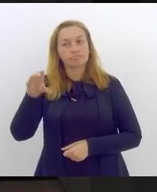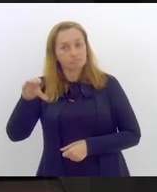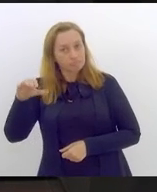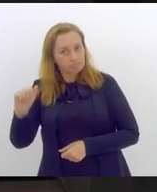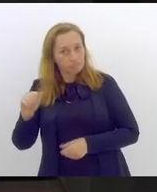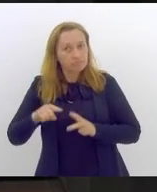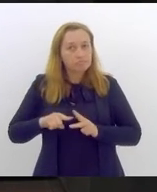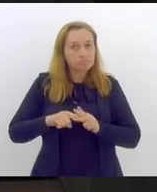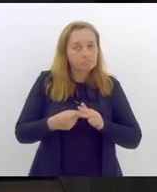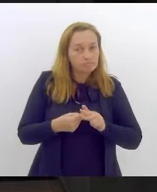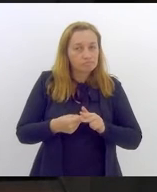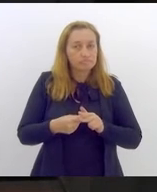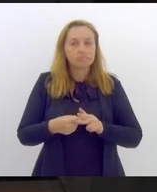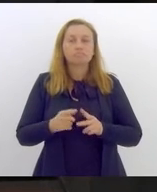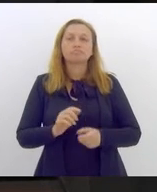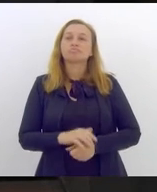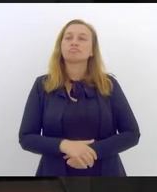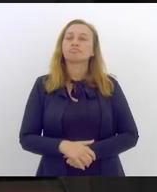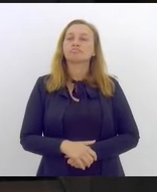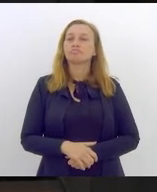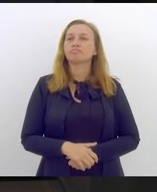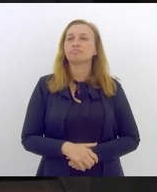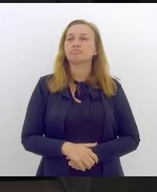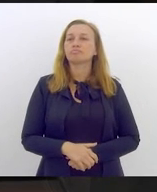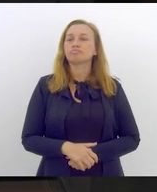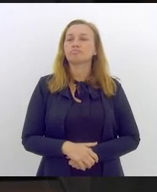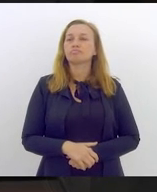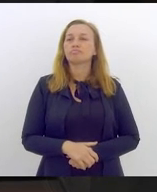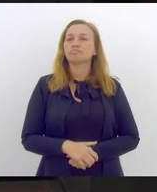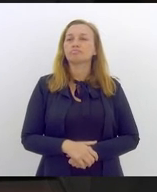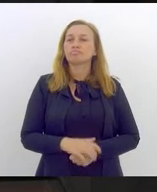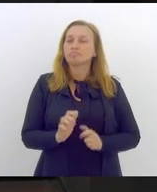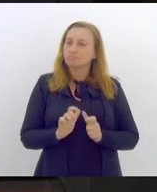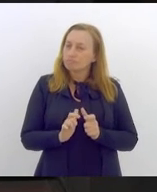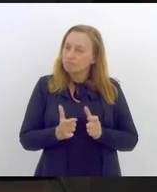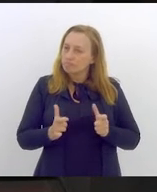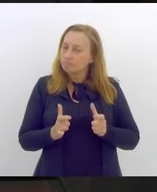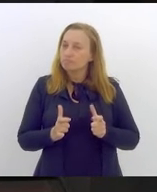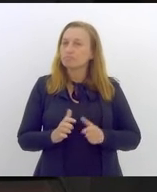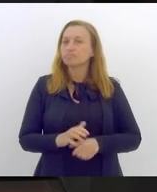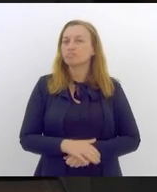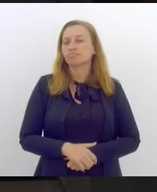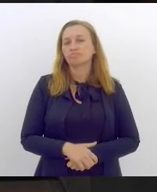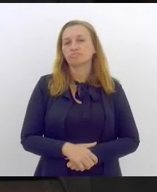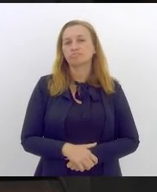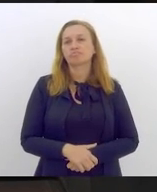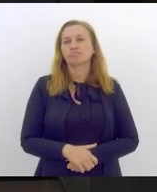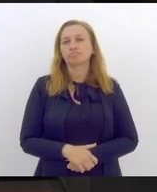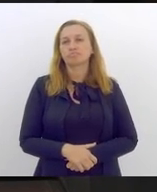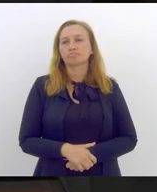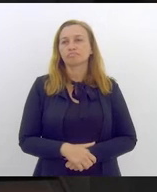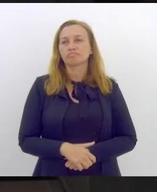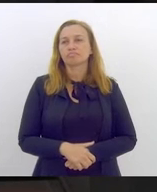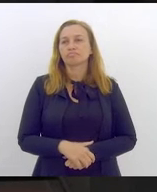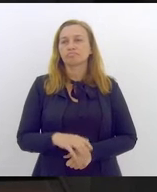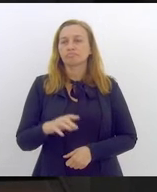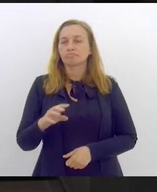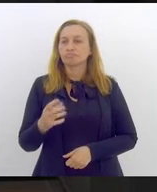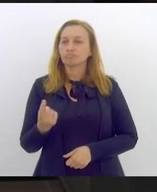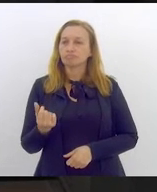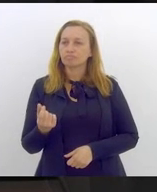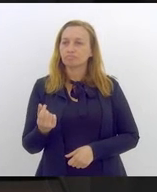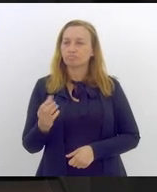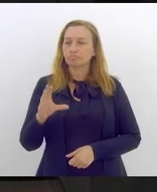a correção monetária um crescimento significativo da taxa de câmbio